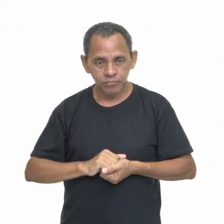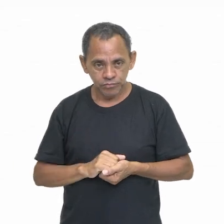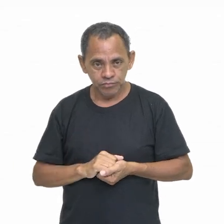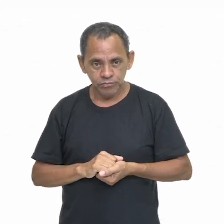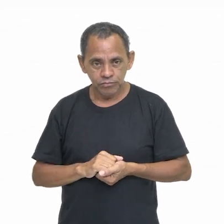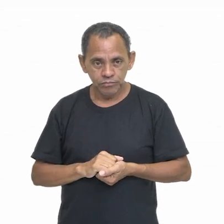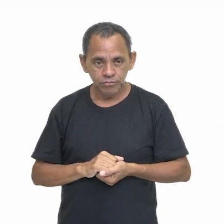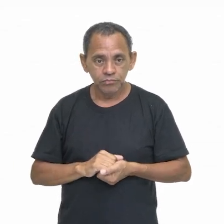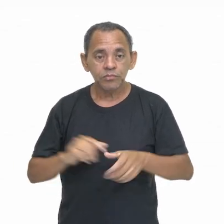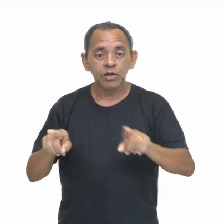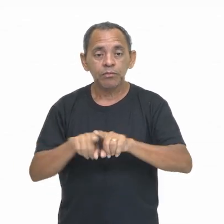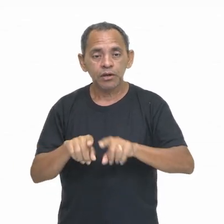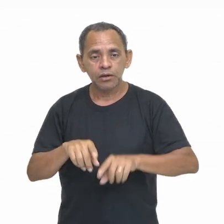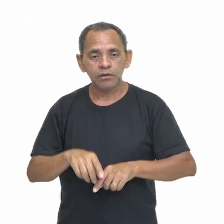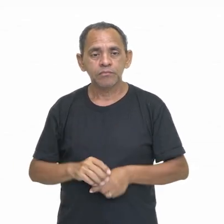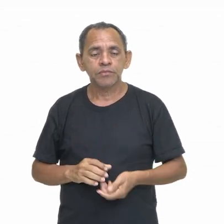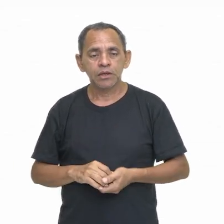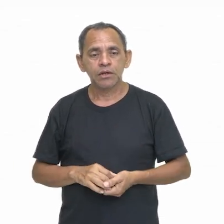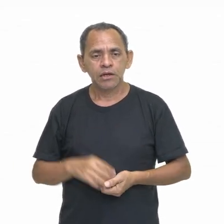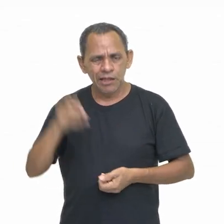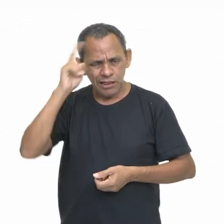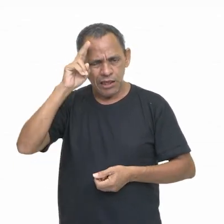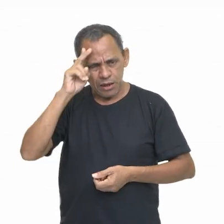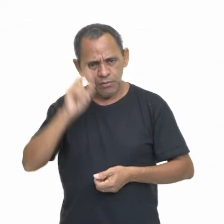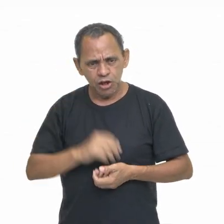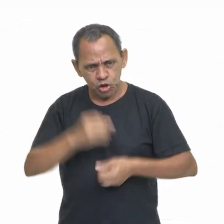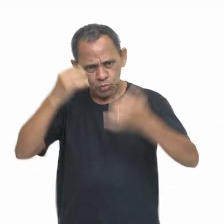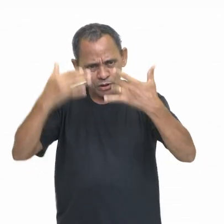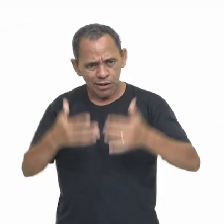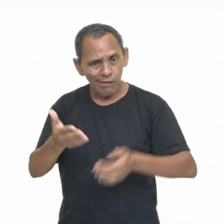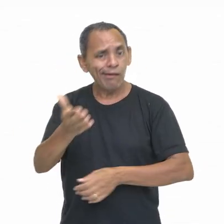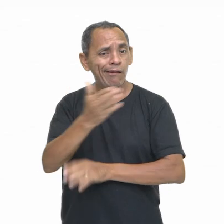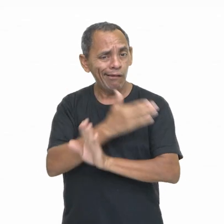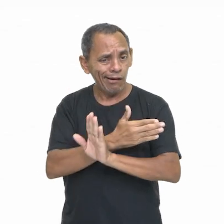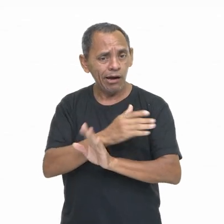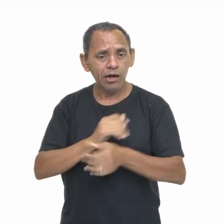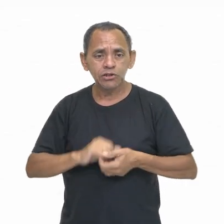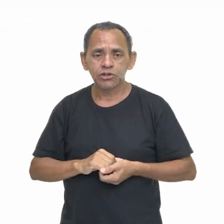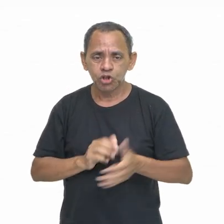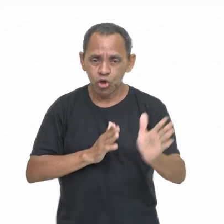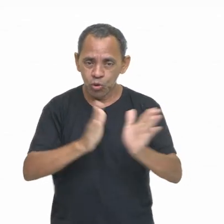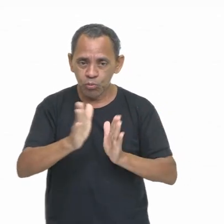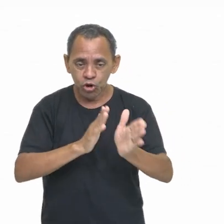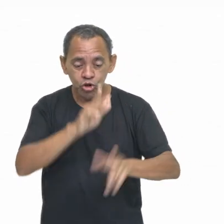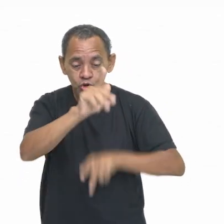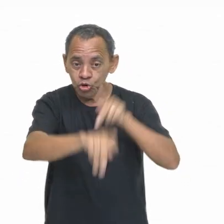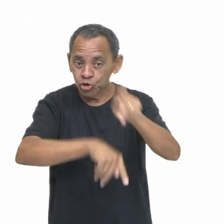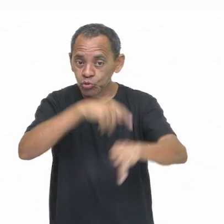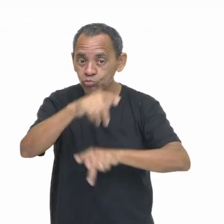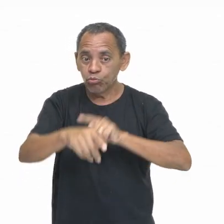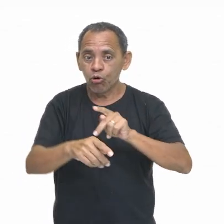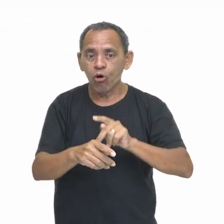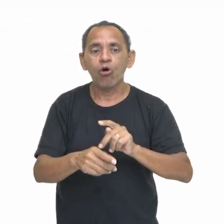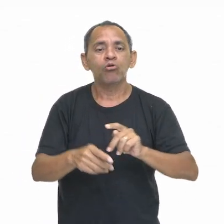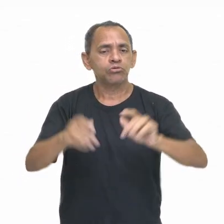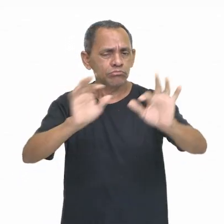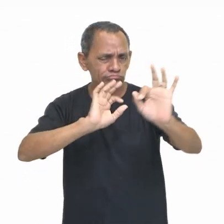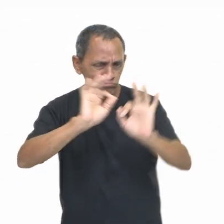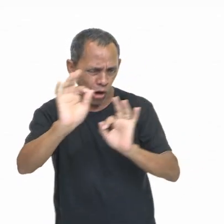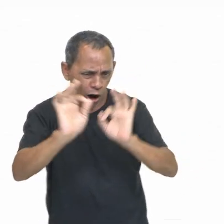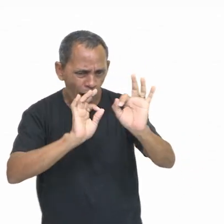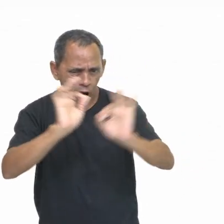falado anteriormente, esse é um período na qual os povos eles estão se